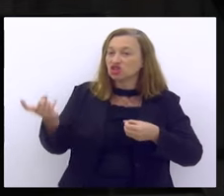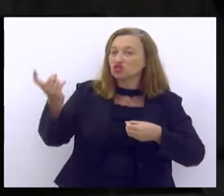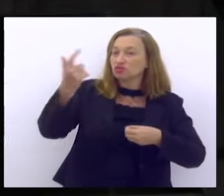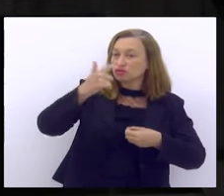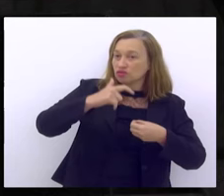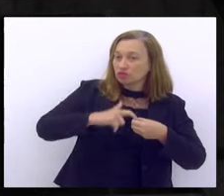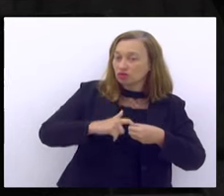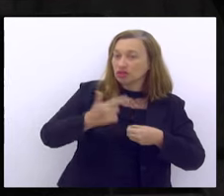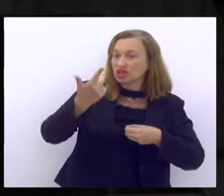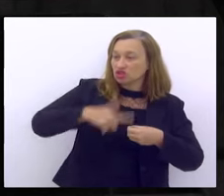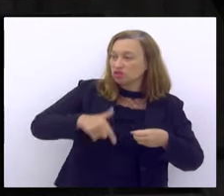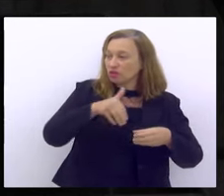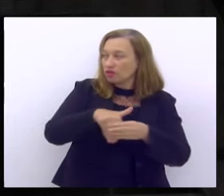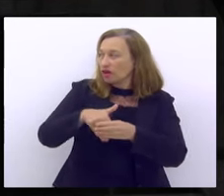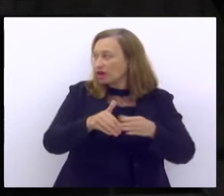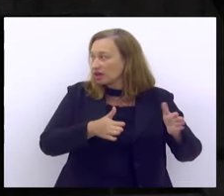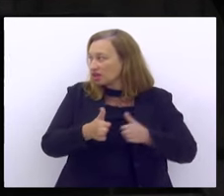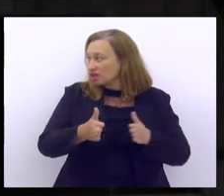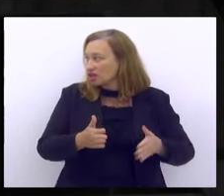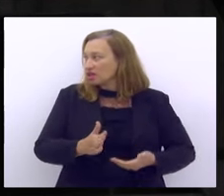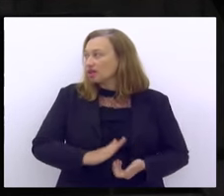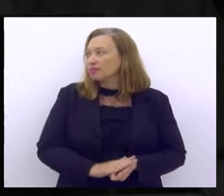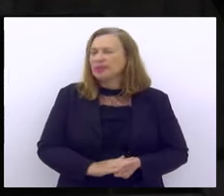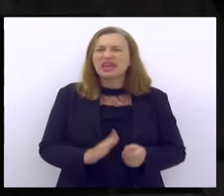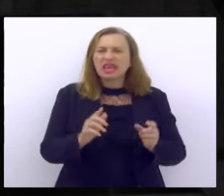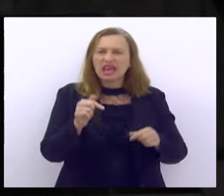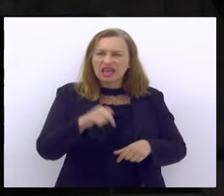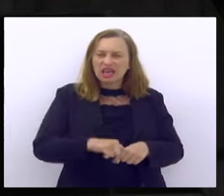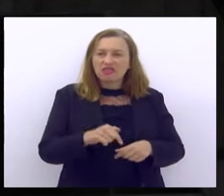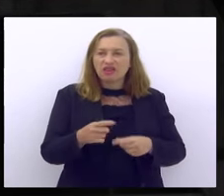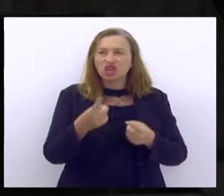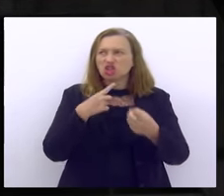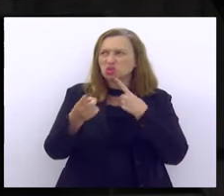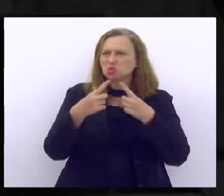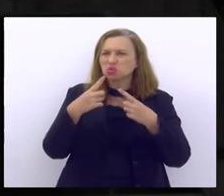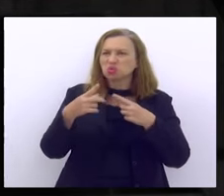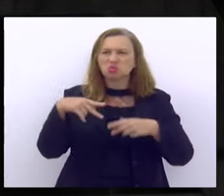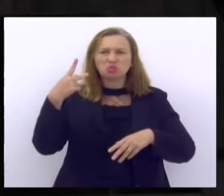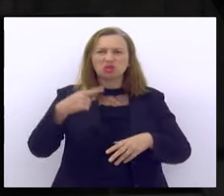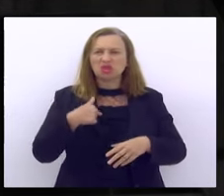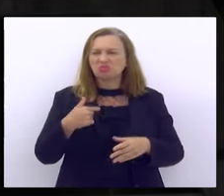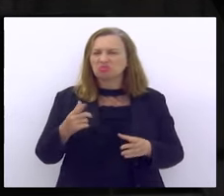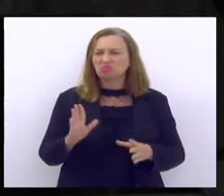E aqui, prefeito, longe de mim estar fazendo discurso político, porque eu não sou candidato a nada.